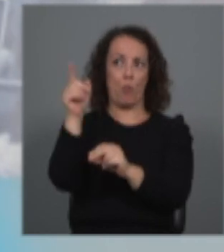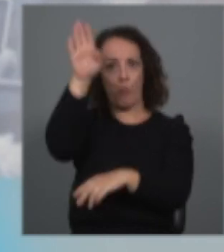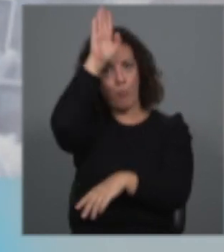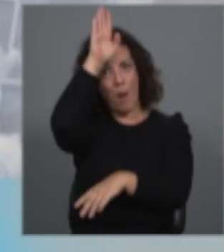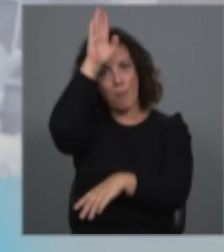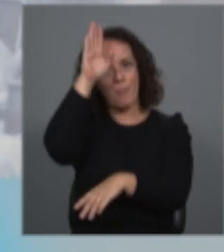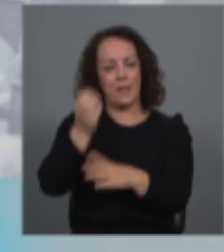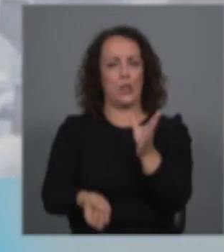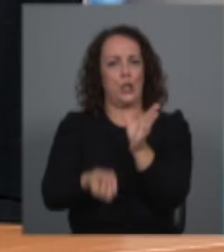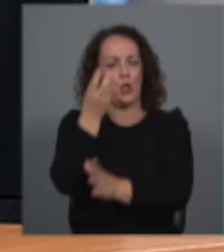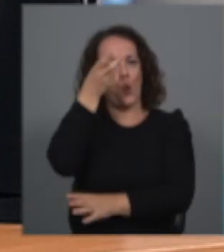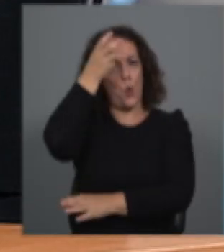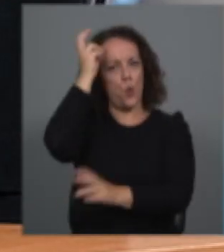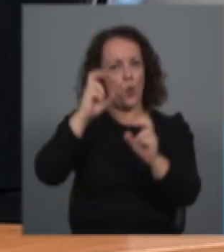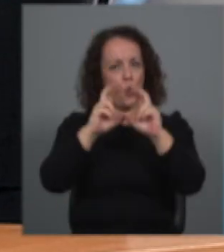Francisco. Sim,